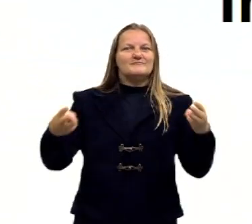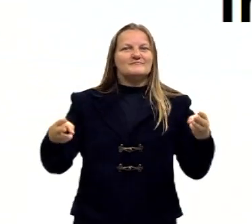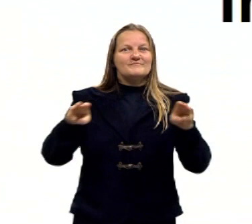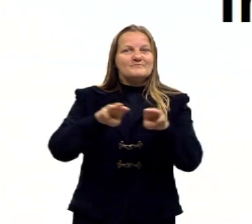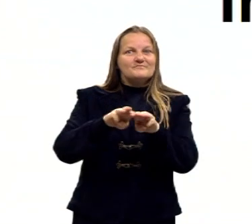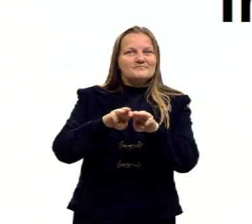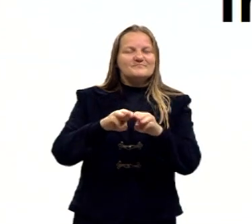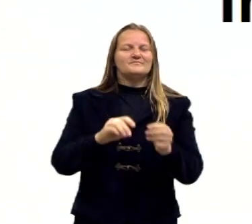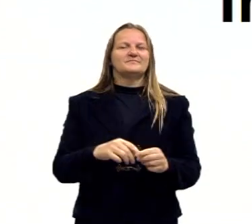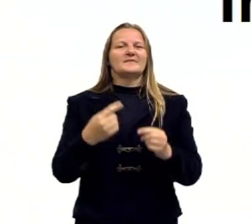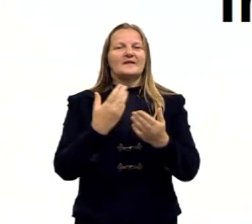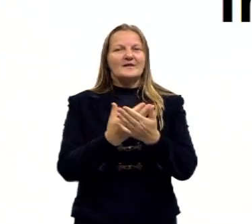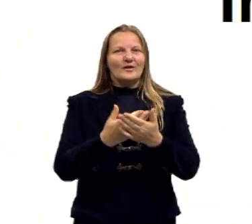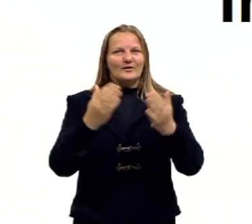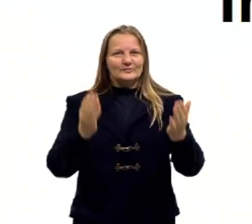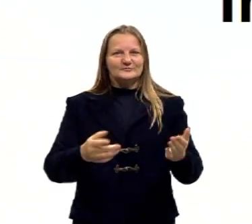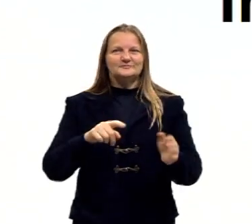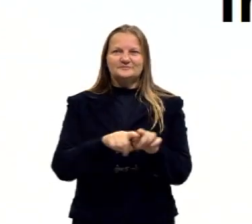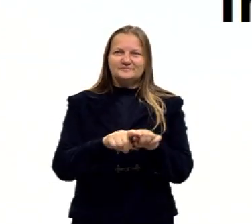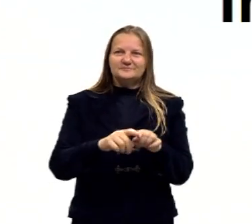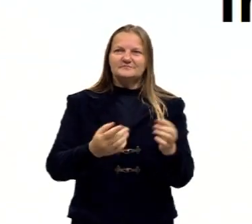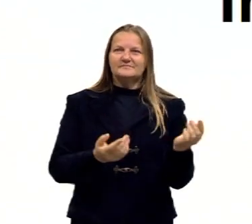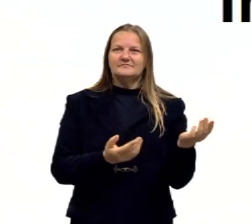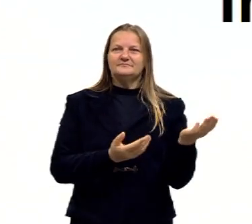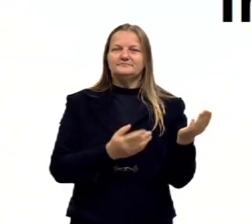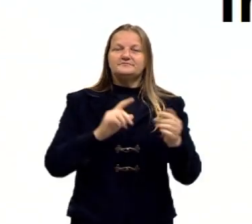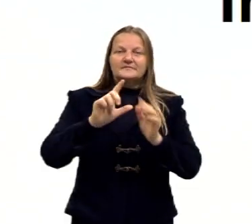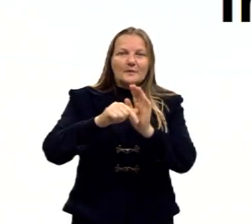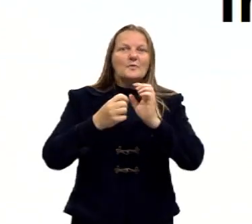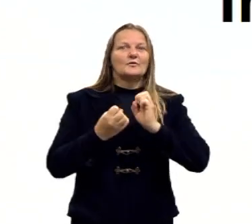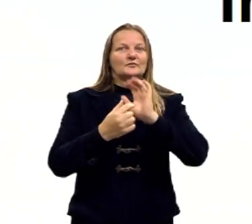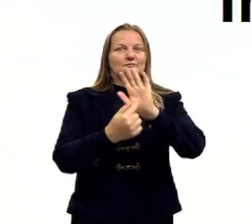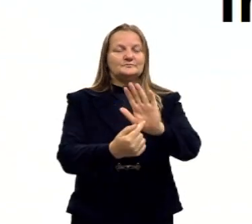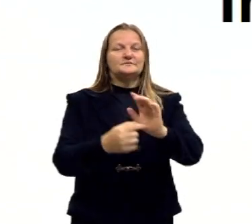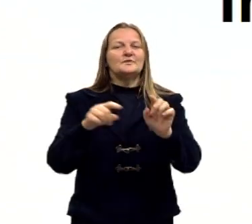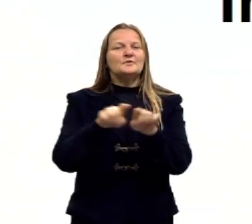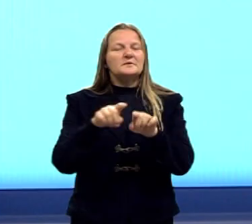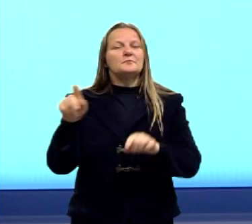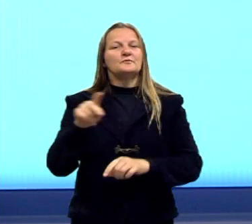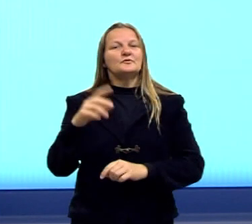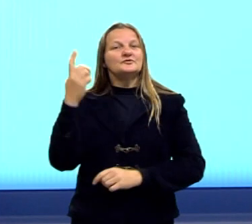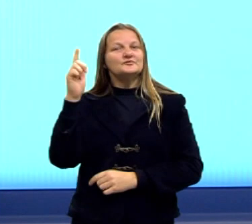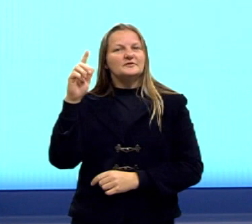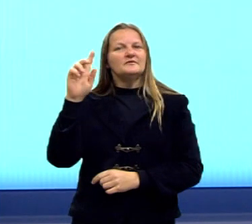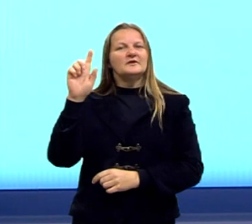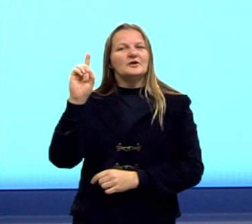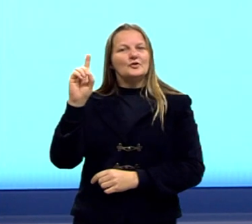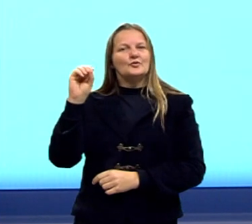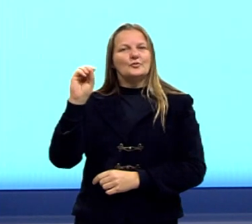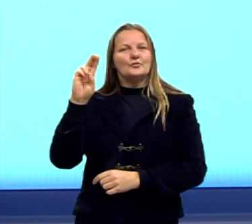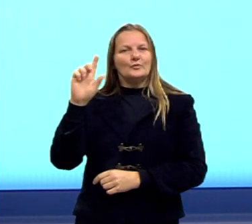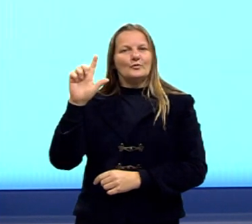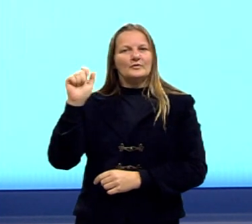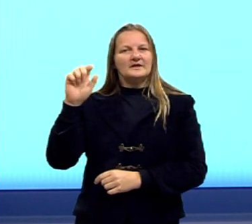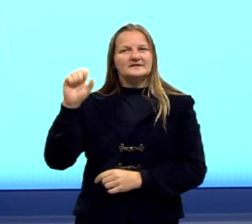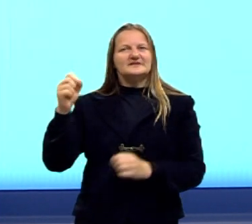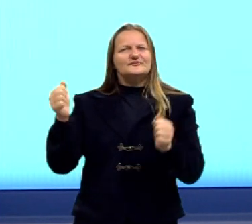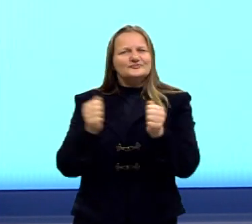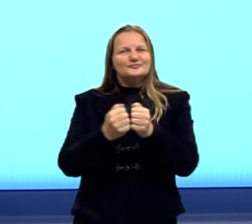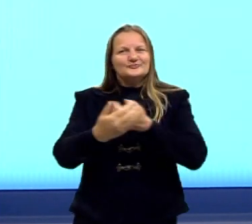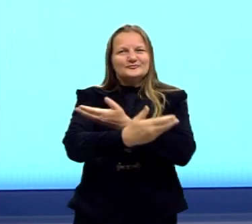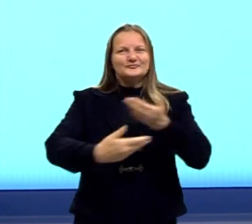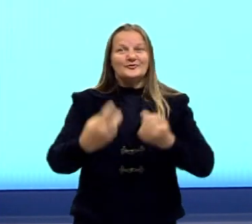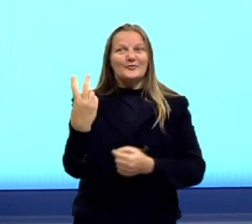para essa aula também eu trouxe né daqui a pouquinho ele vai aparecer por aqui o professor Douglas o nosso professor de geografia e